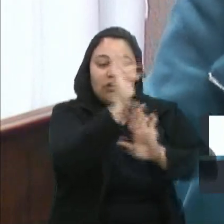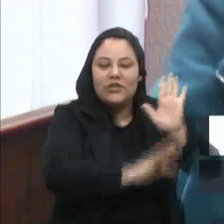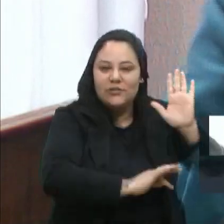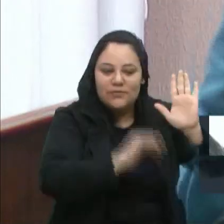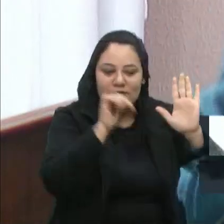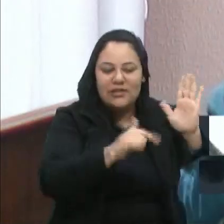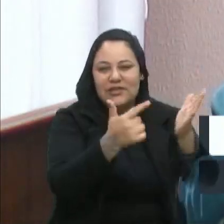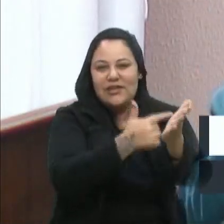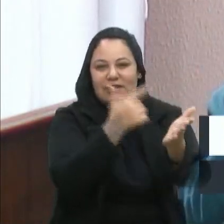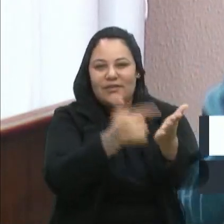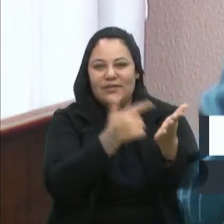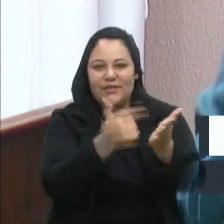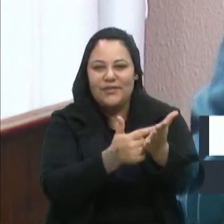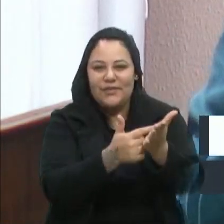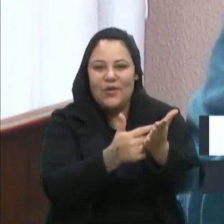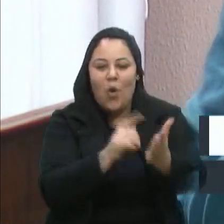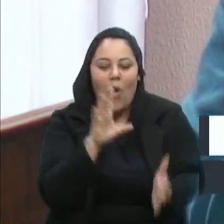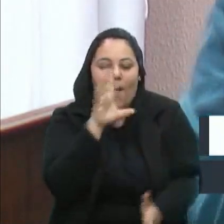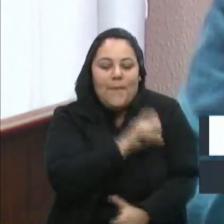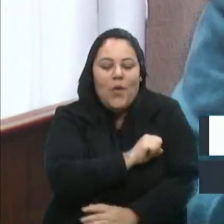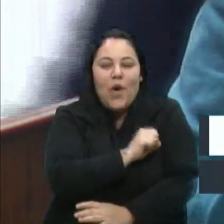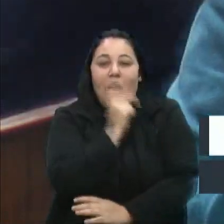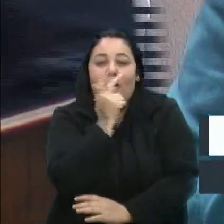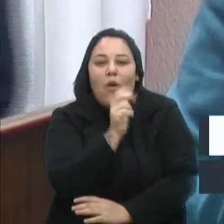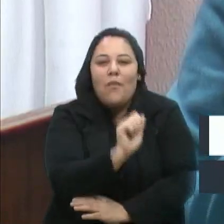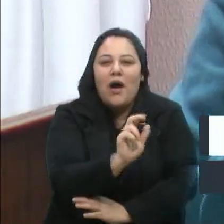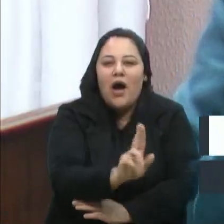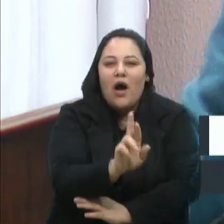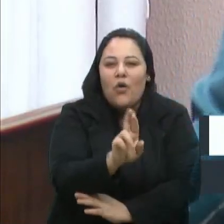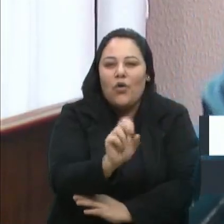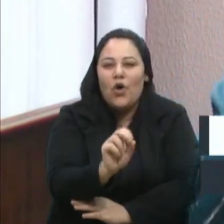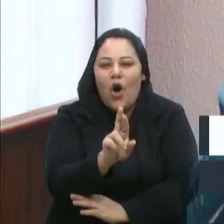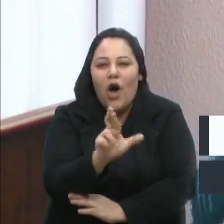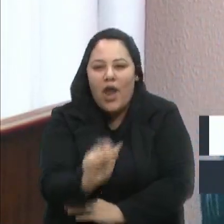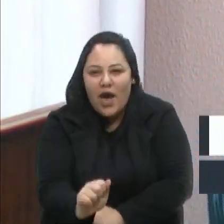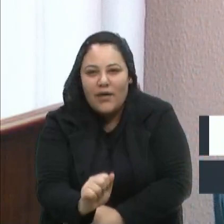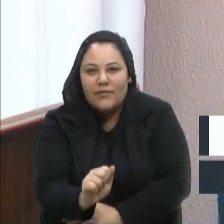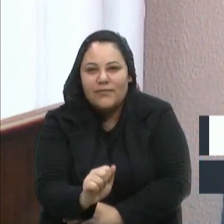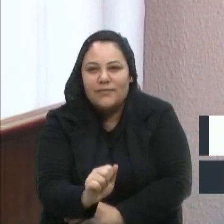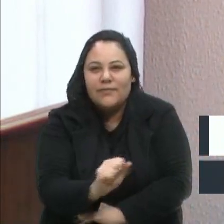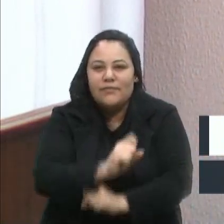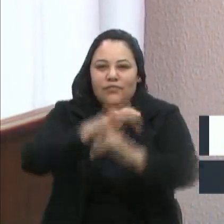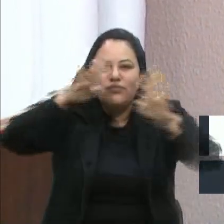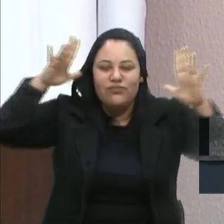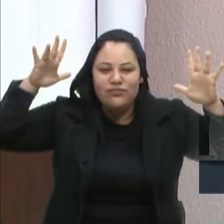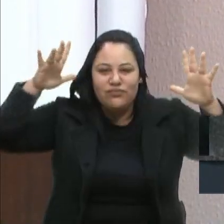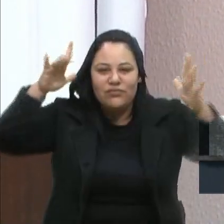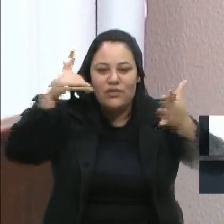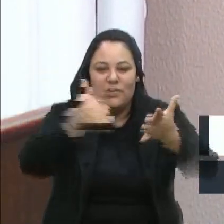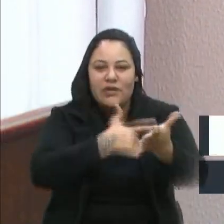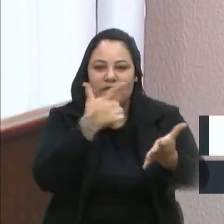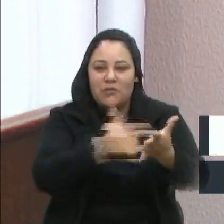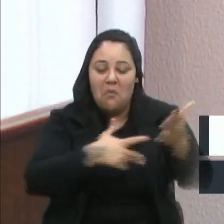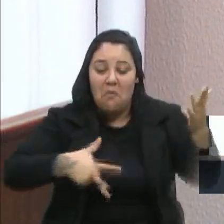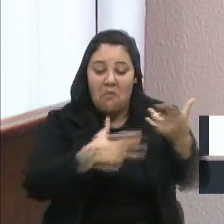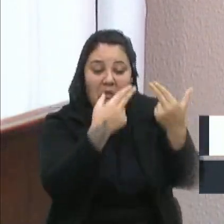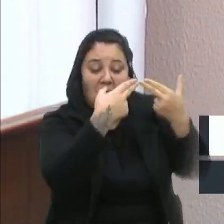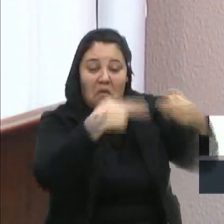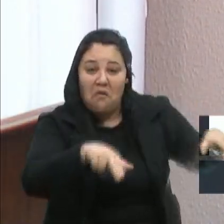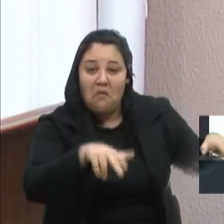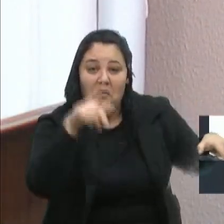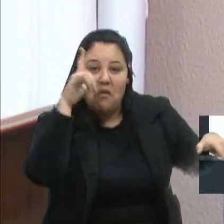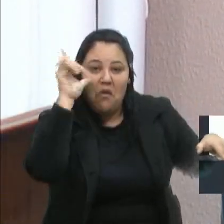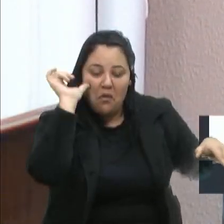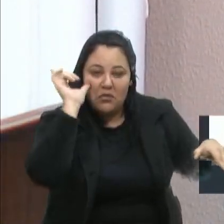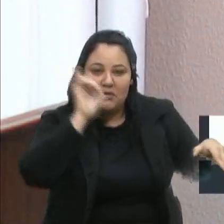O Amor é uma Aurora, do Gilmar Marcílio, livro que foi lançado ontem, numa sessão concorrida de autógrafos,